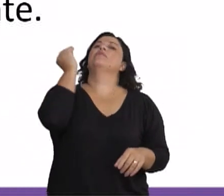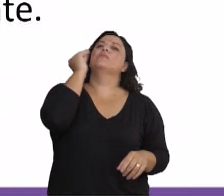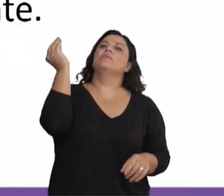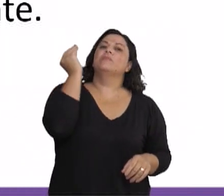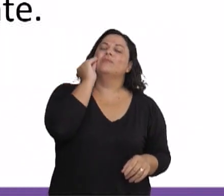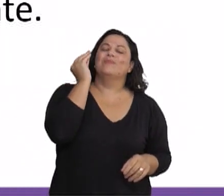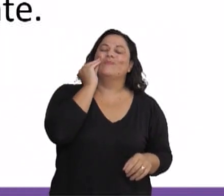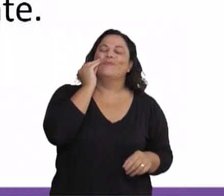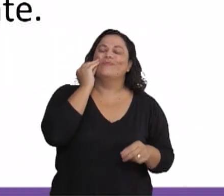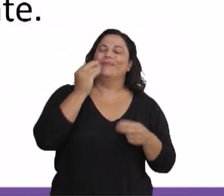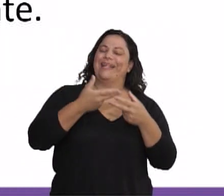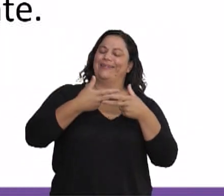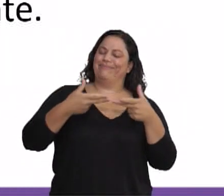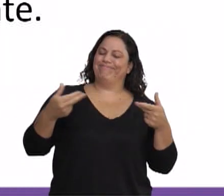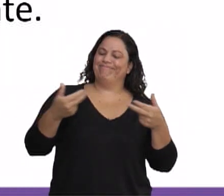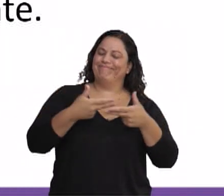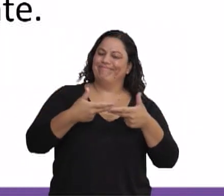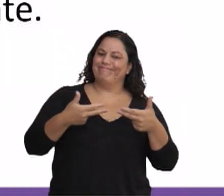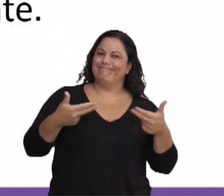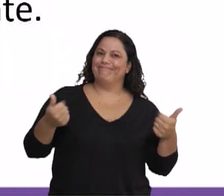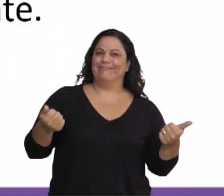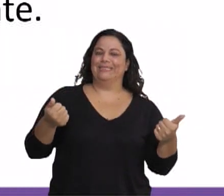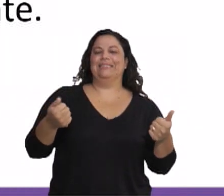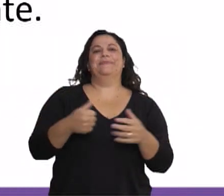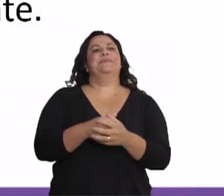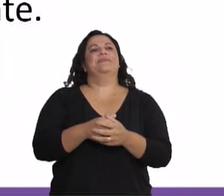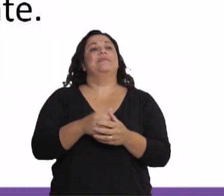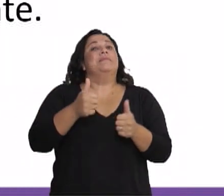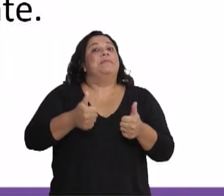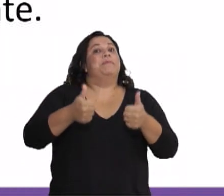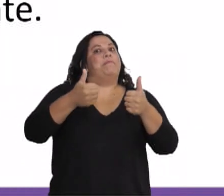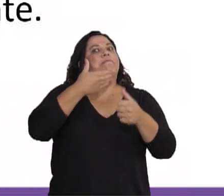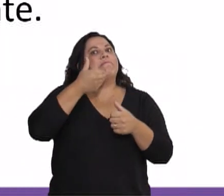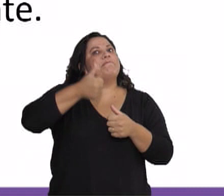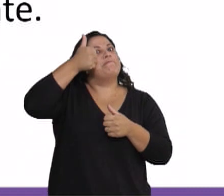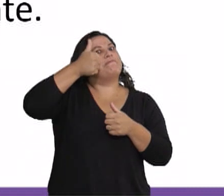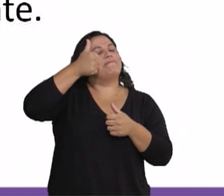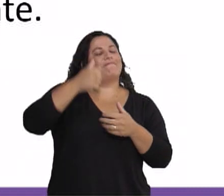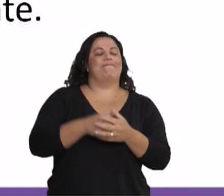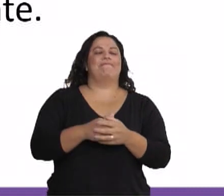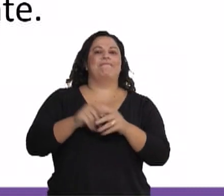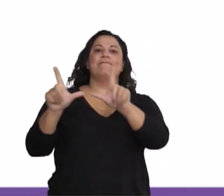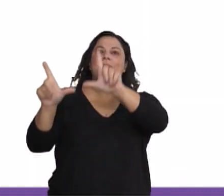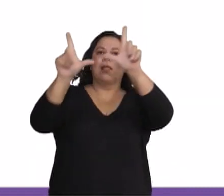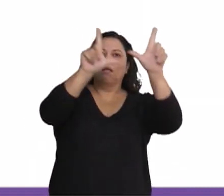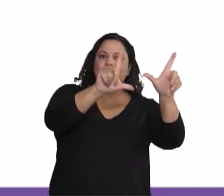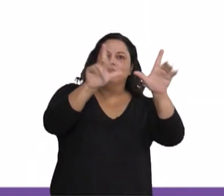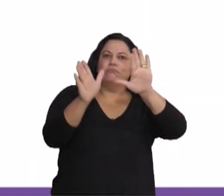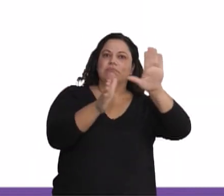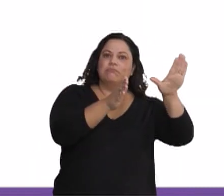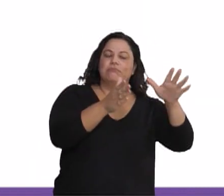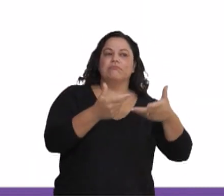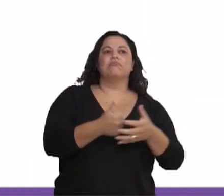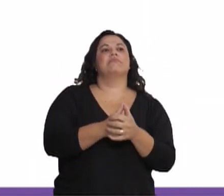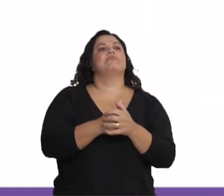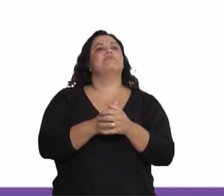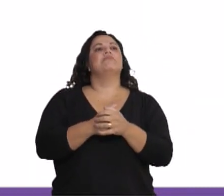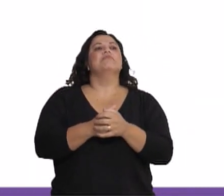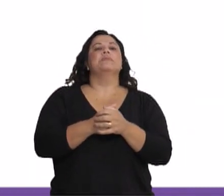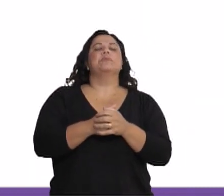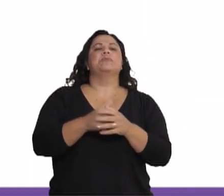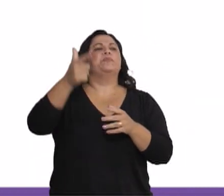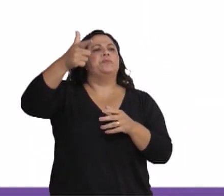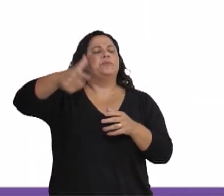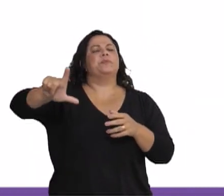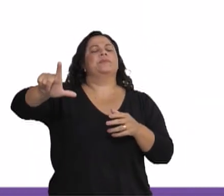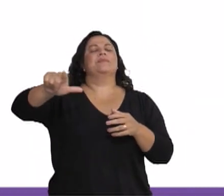melhor qualidade possível, certo? Isso é a caracterização que temos. Avançando para a nossa próxima tela, temos ali então mais